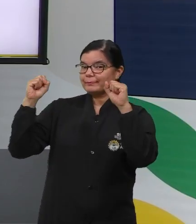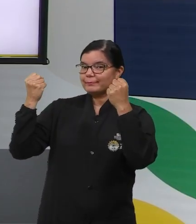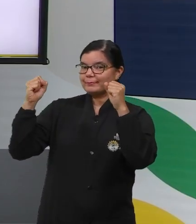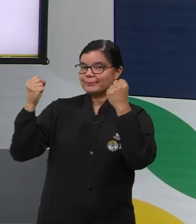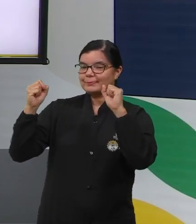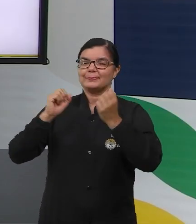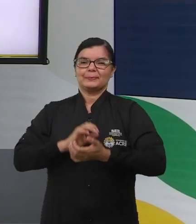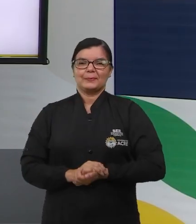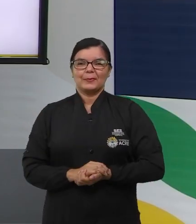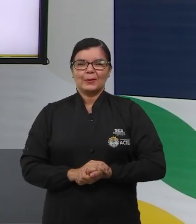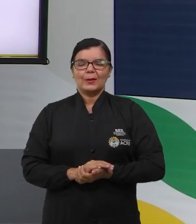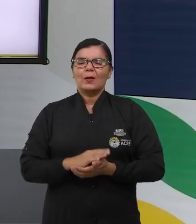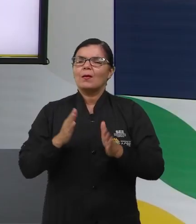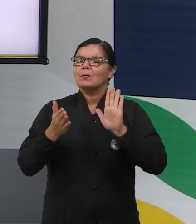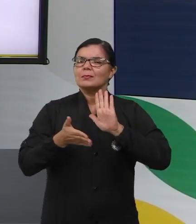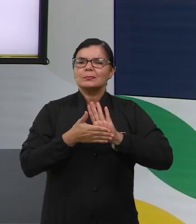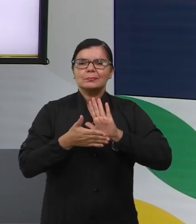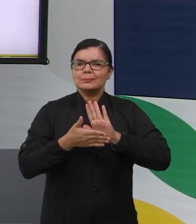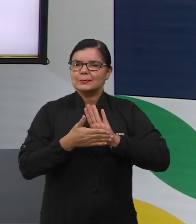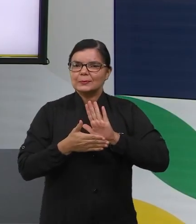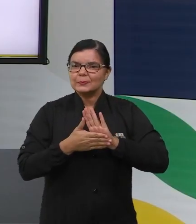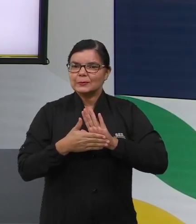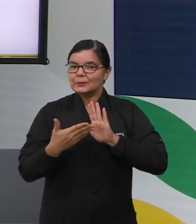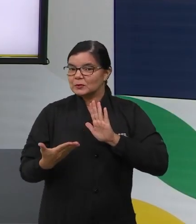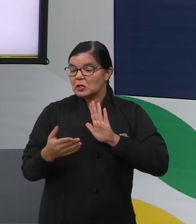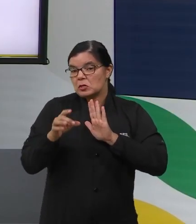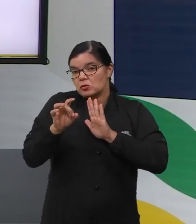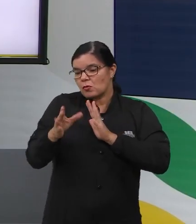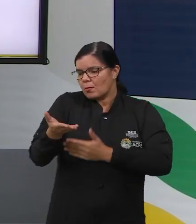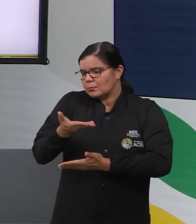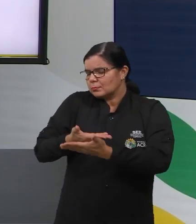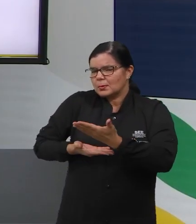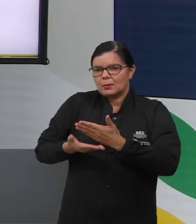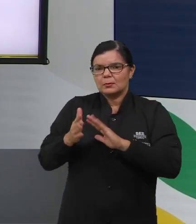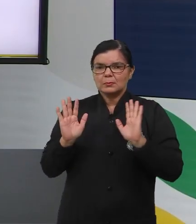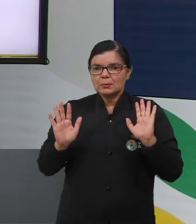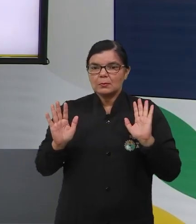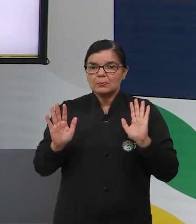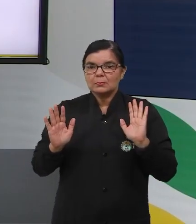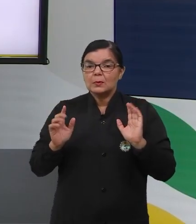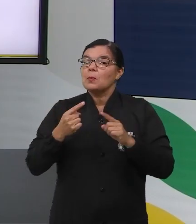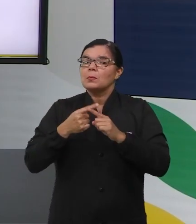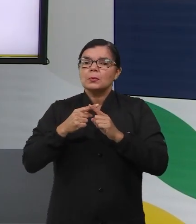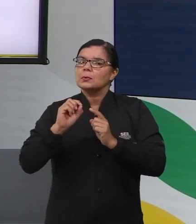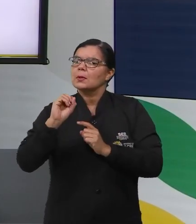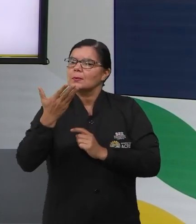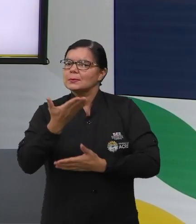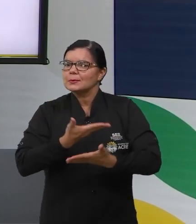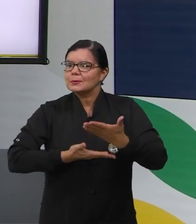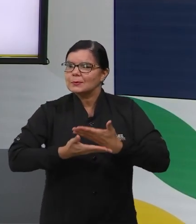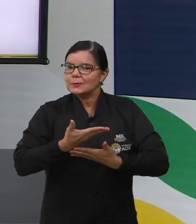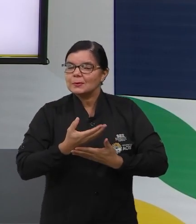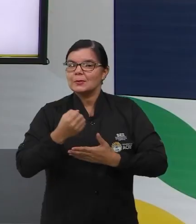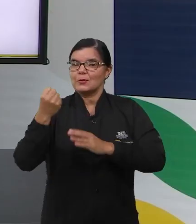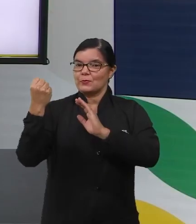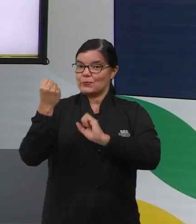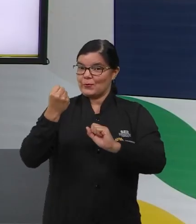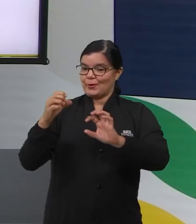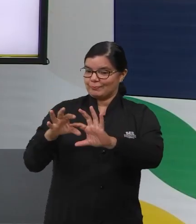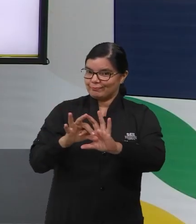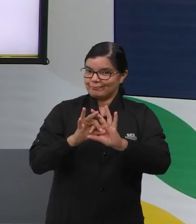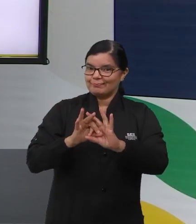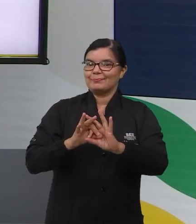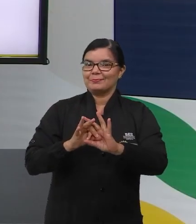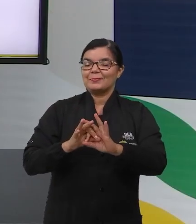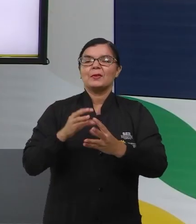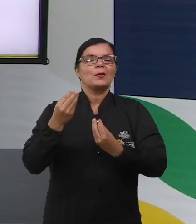física. Qual é o propósito apenas? Apenas a interação. O que acontece com a interação? Se fortalecem laços.